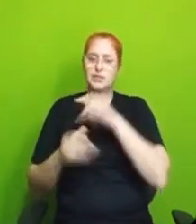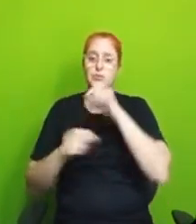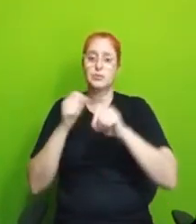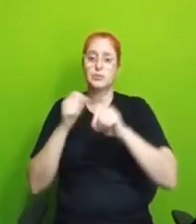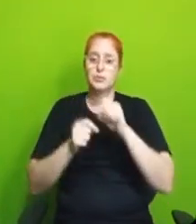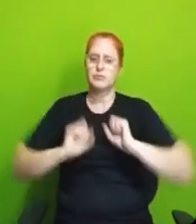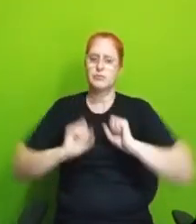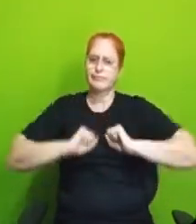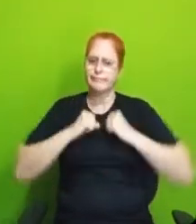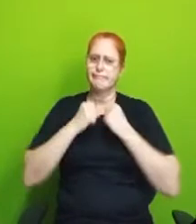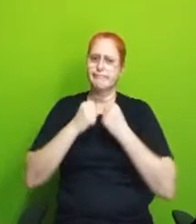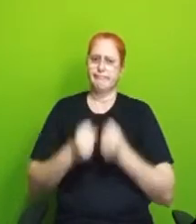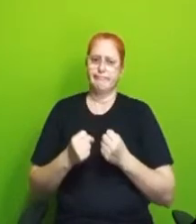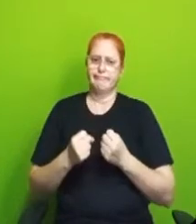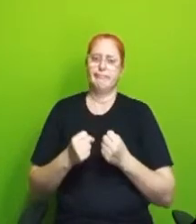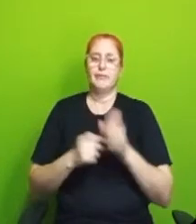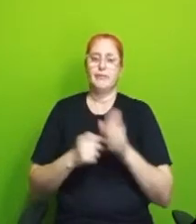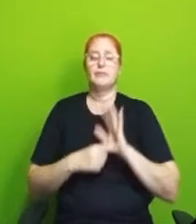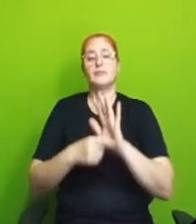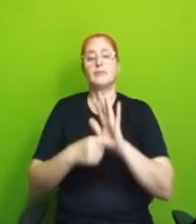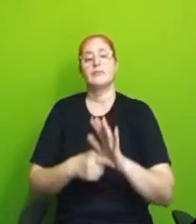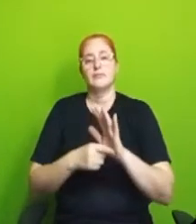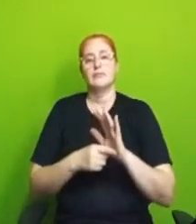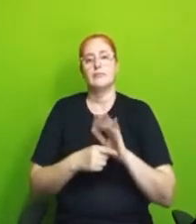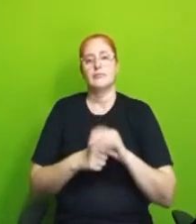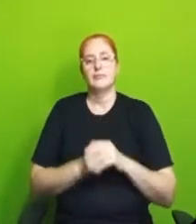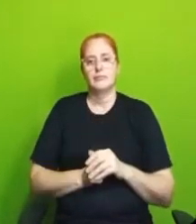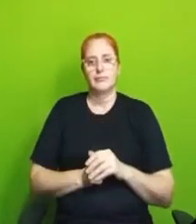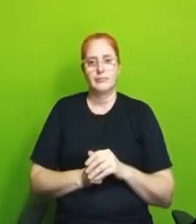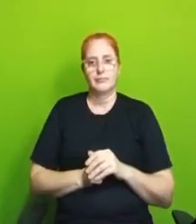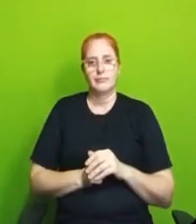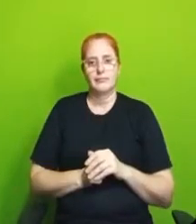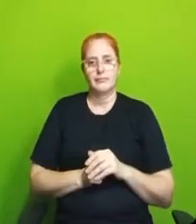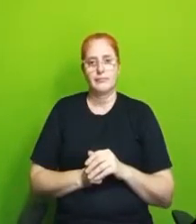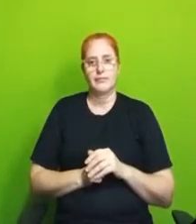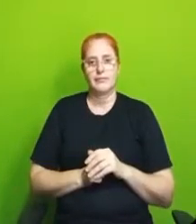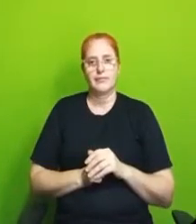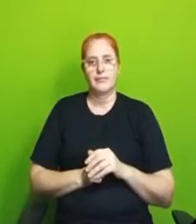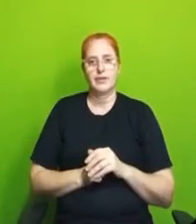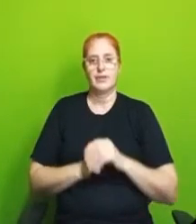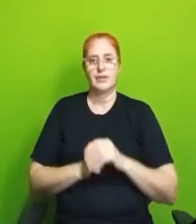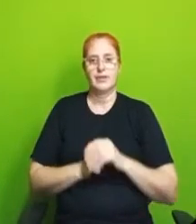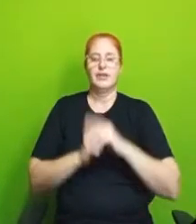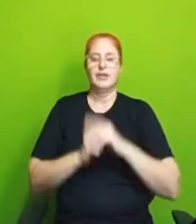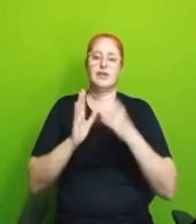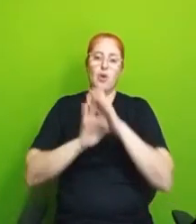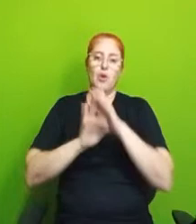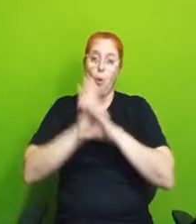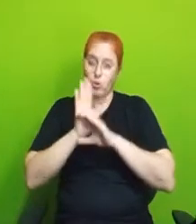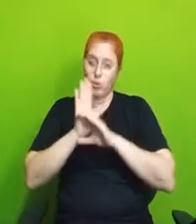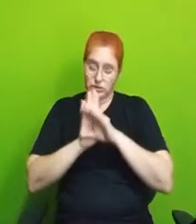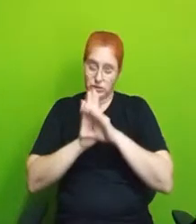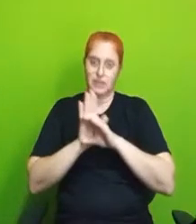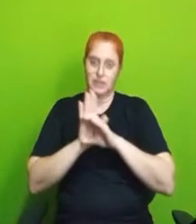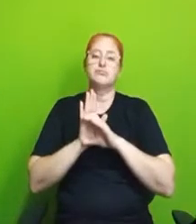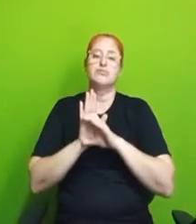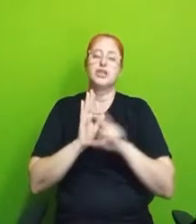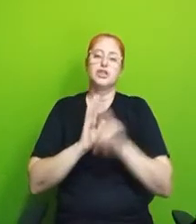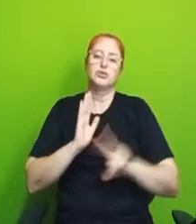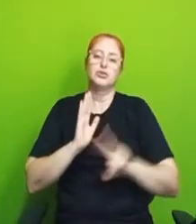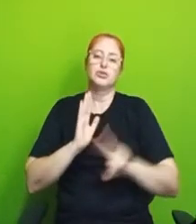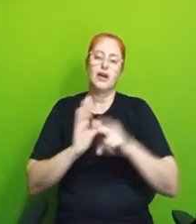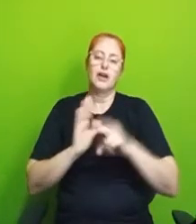de mostrar que o que esse conceito de neofamilismo que a gente estava utilizando dizia de fato de uma